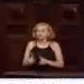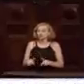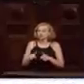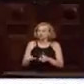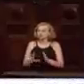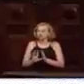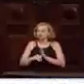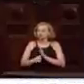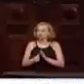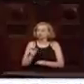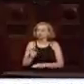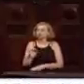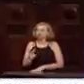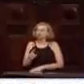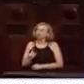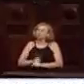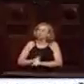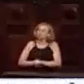com aqueles